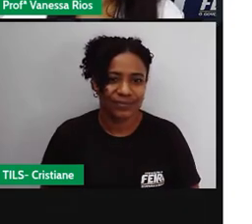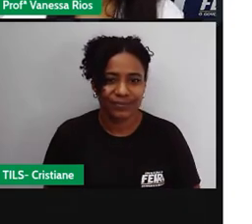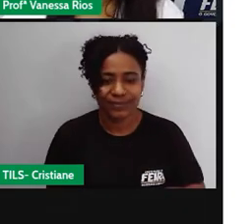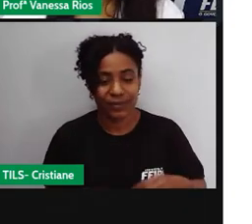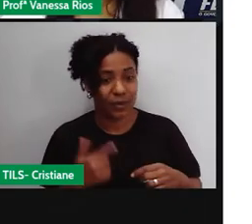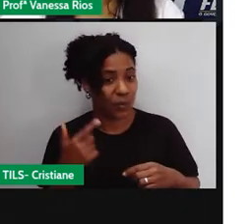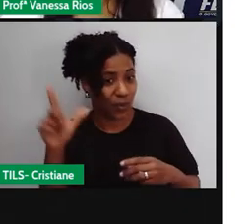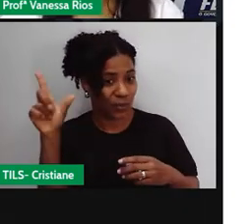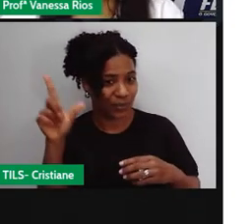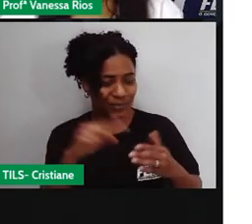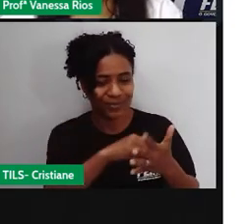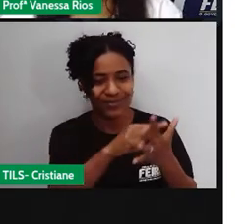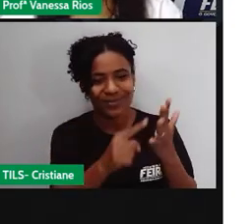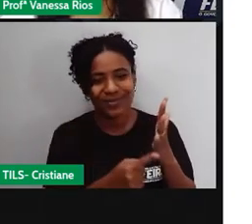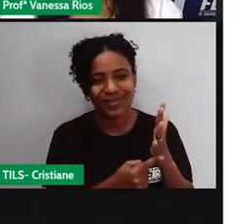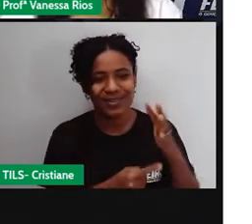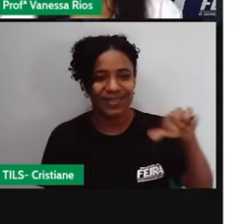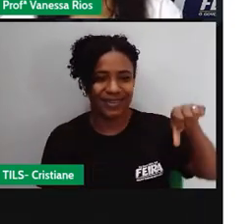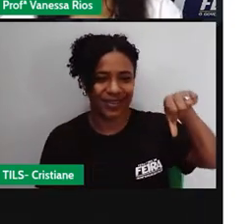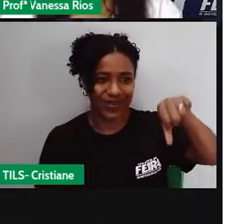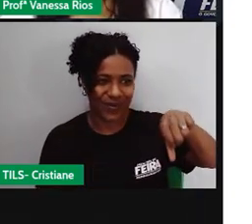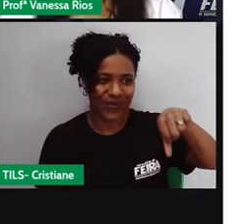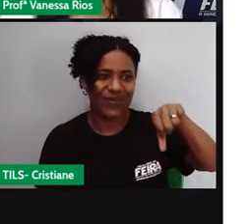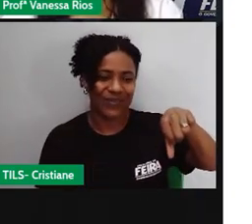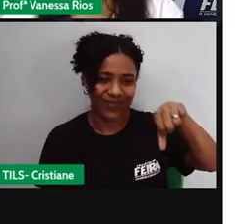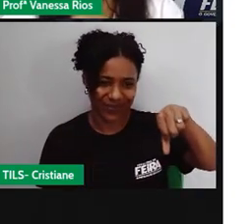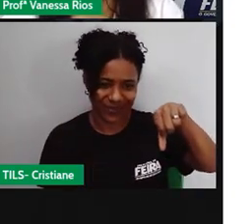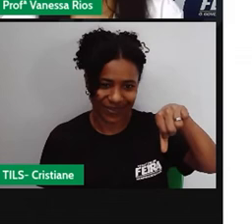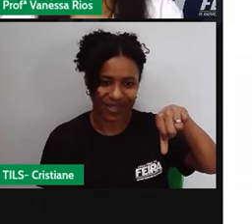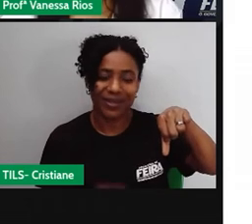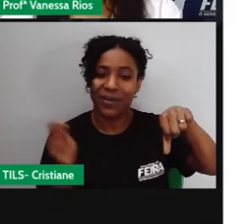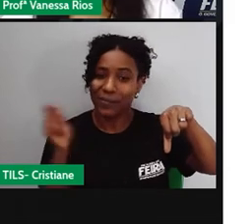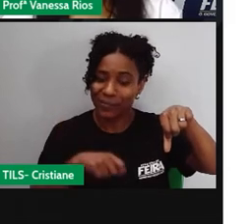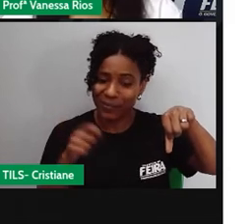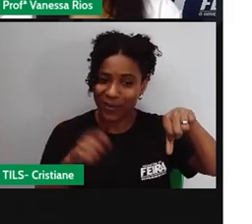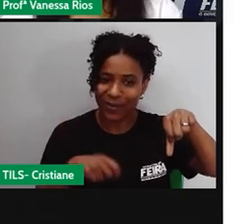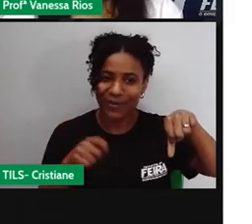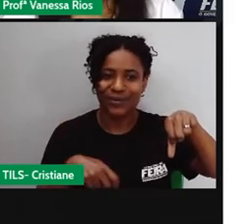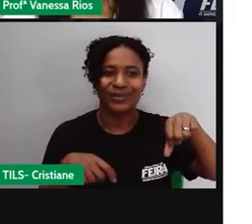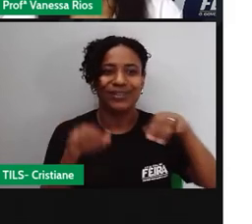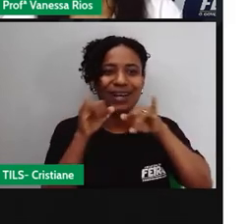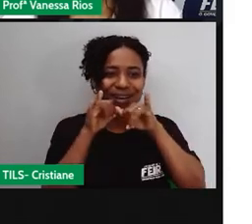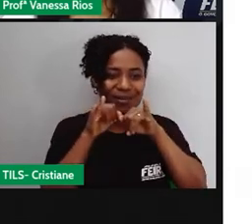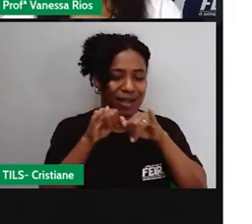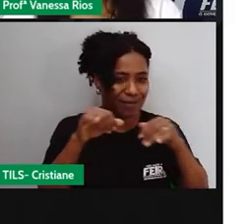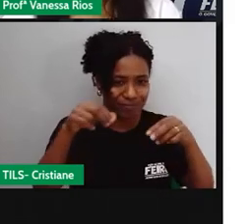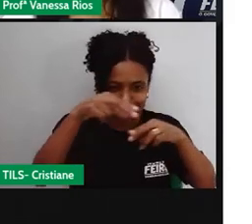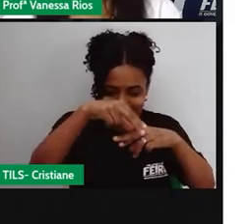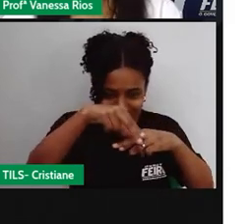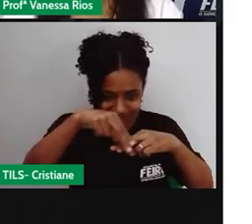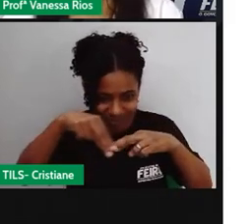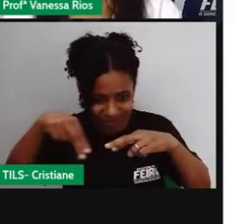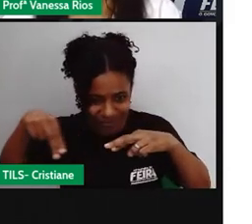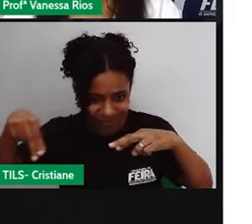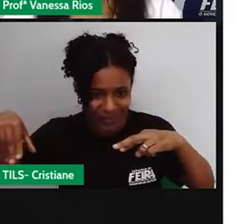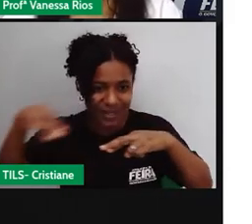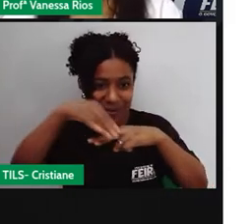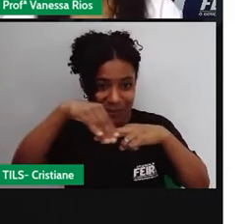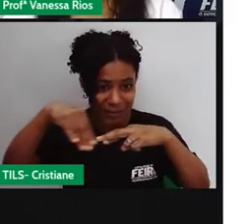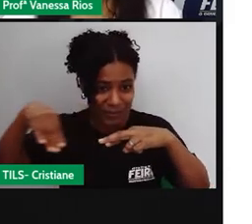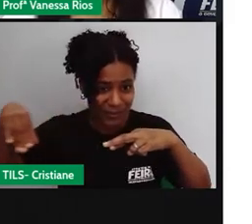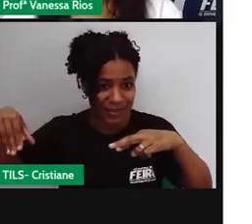passo importante aí é divulgar o seu cordel. Após fazer toda essa produção, de fazer as correções, de fazer